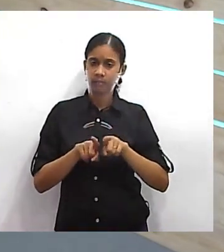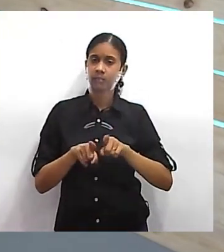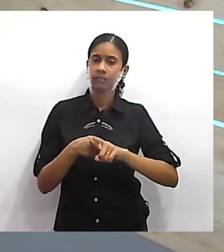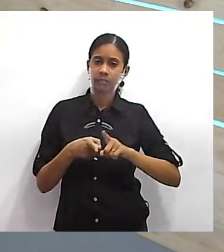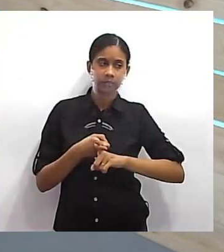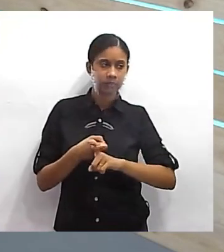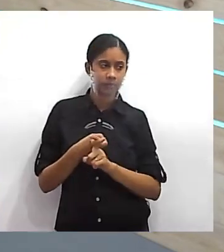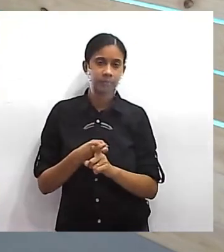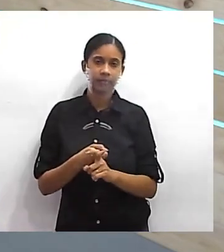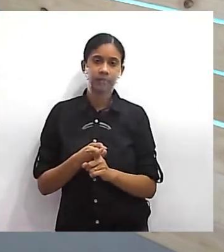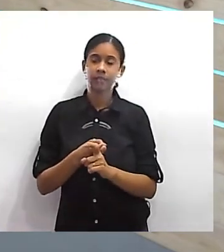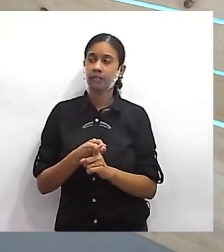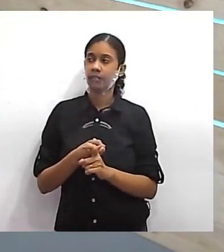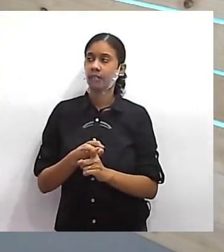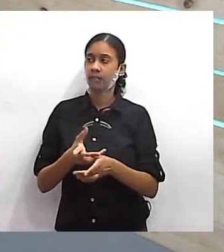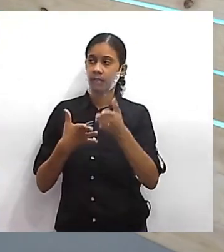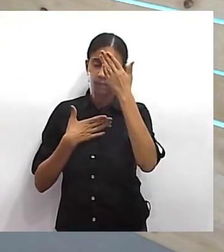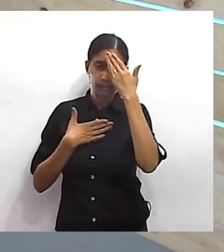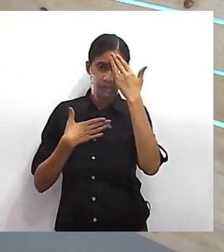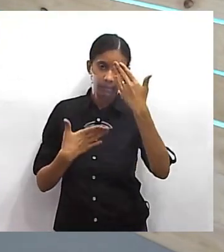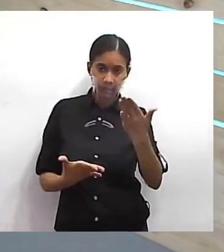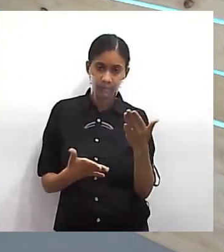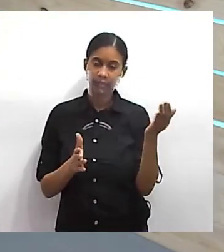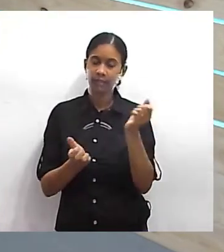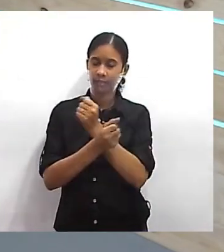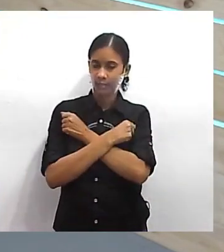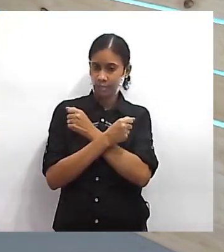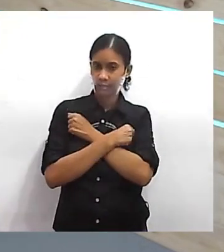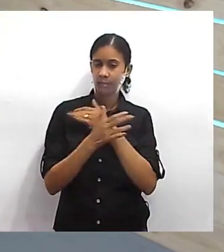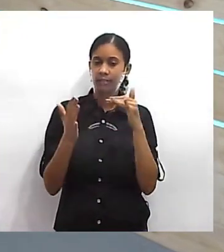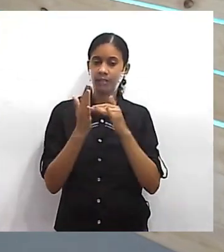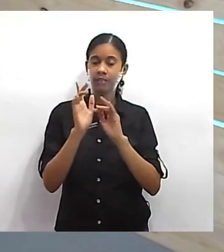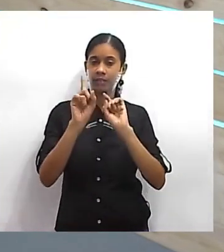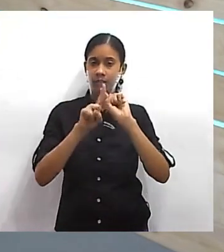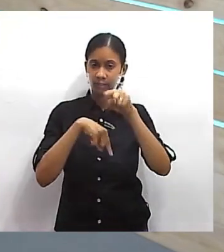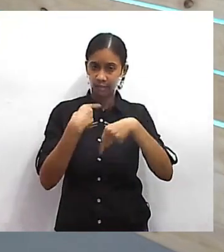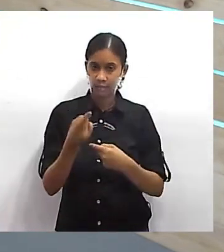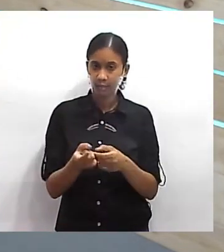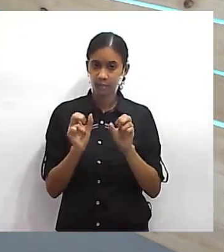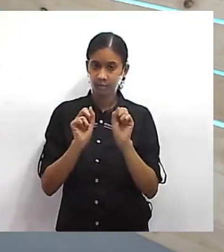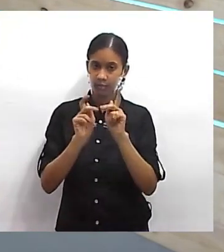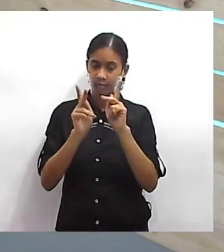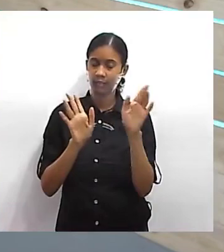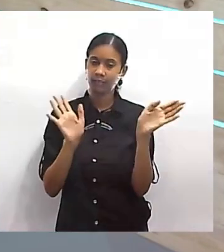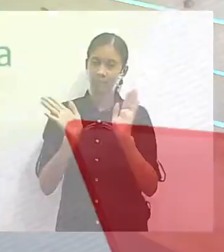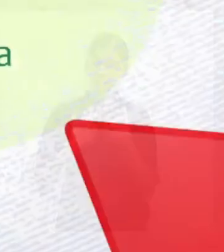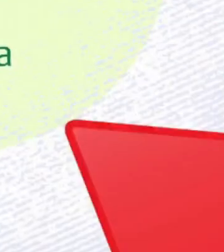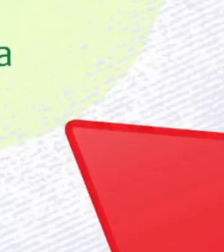Um abraço para vocês. Até a próxima. Tá ok? Tchau, tchau.